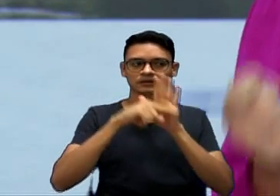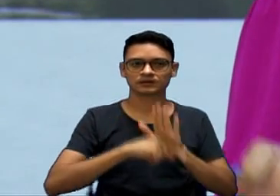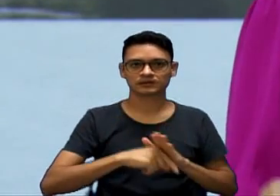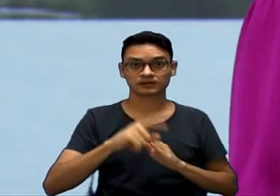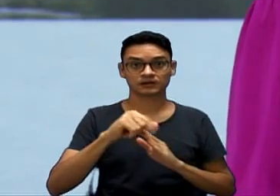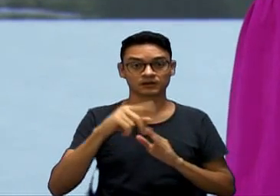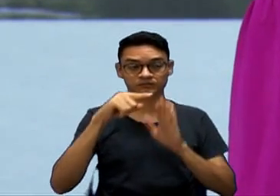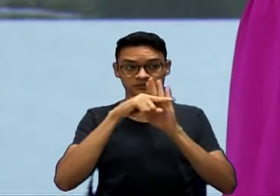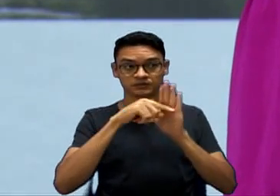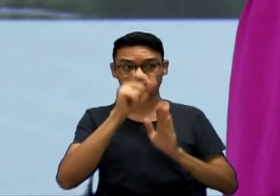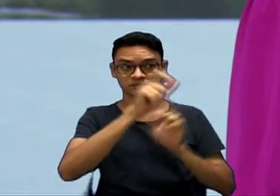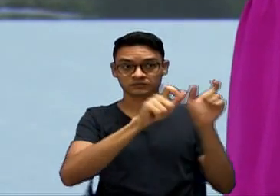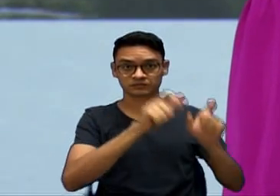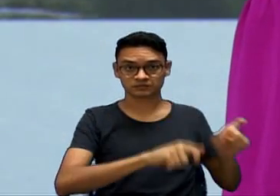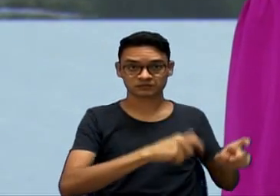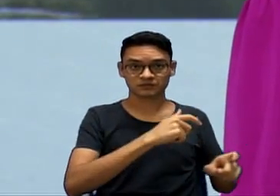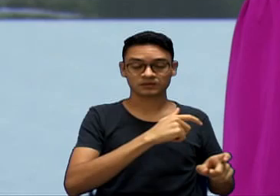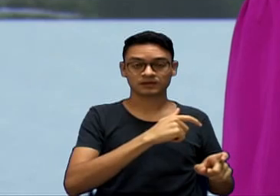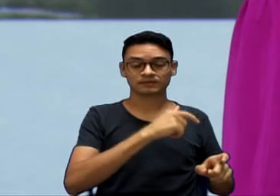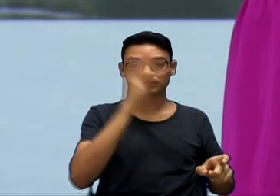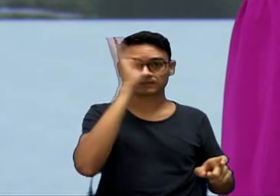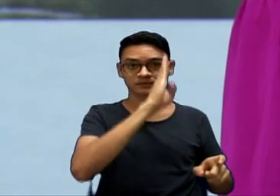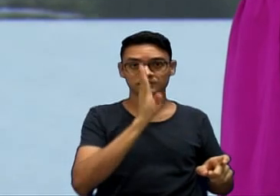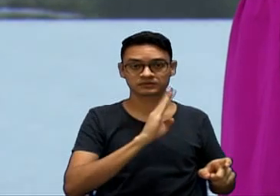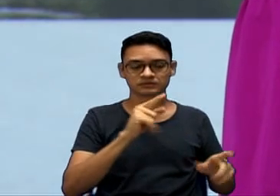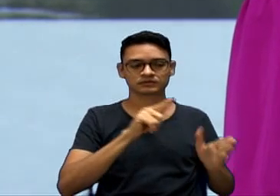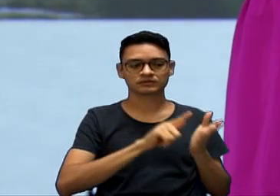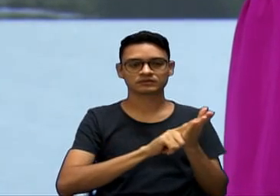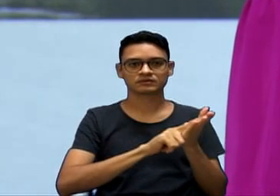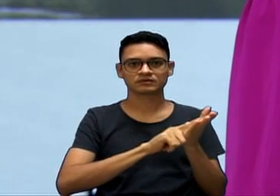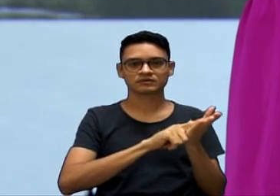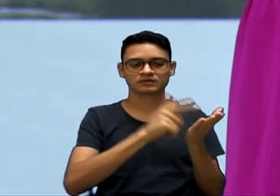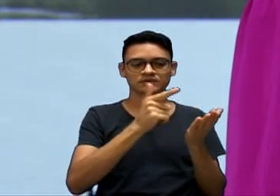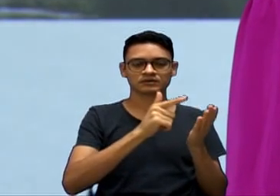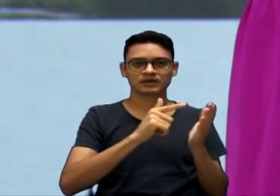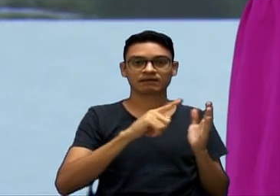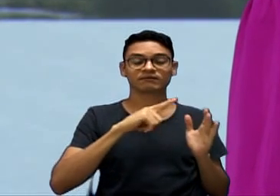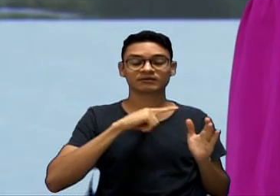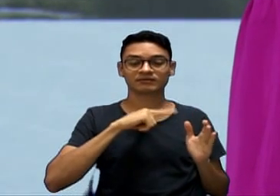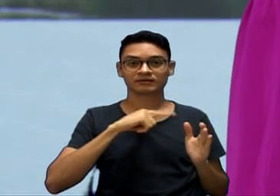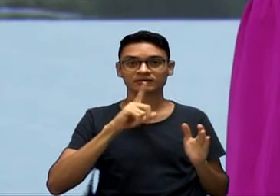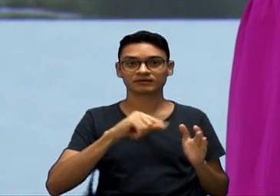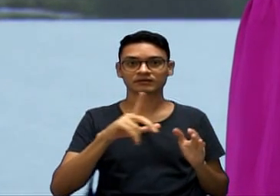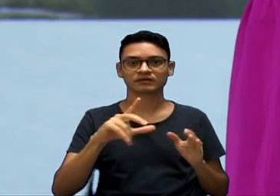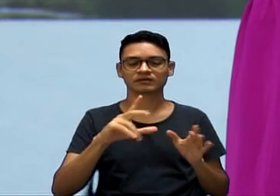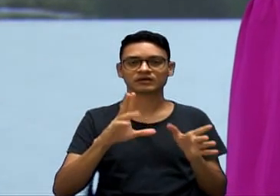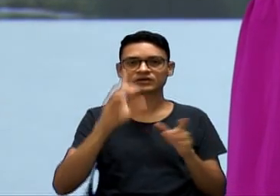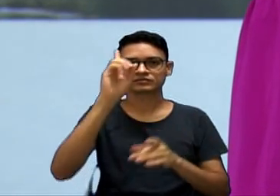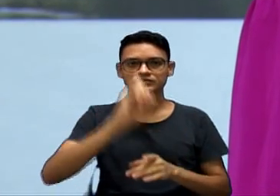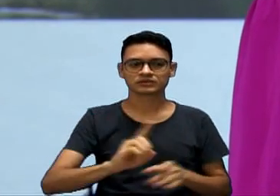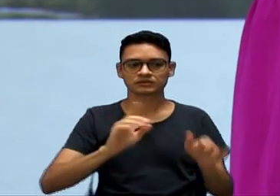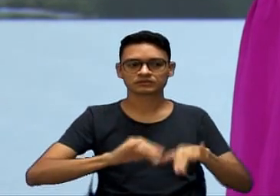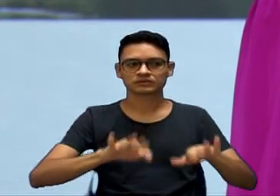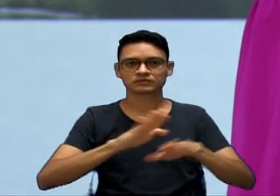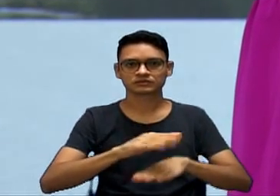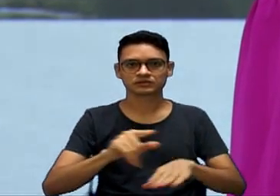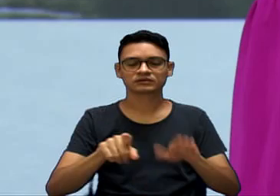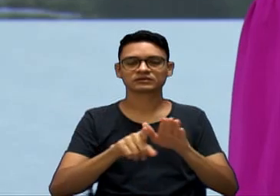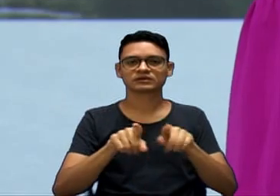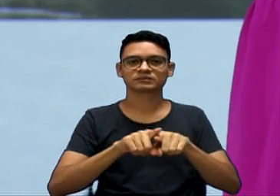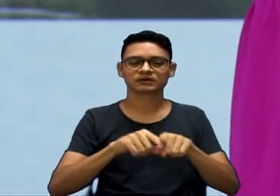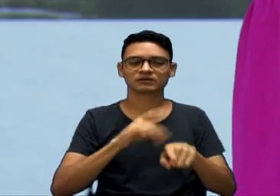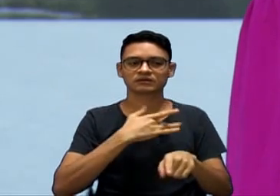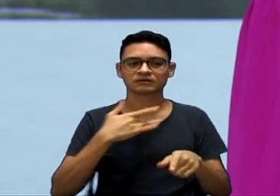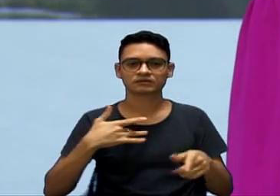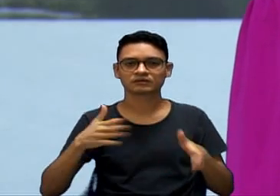pesquisadores brasileiros no artigo intitulado Colisão de Direitos Humanos Fundamentais e o Direito ao Acesso à